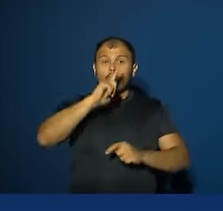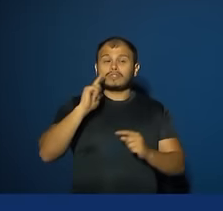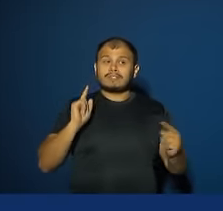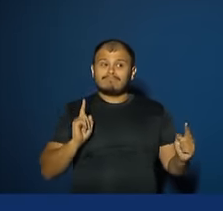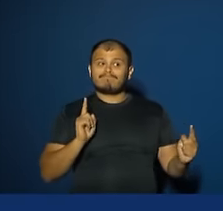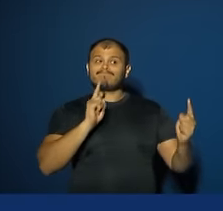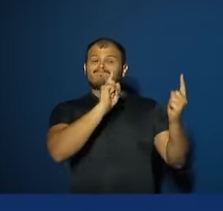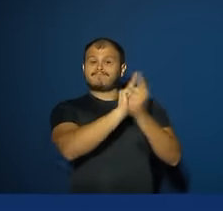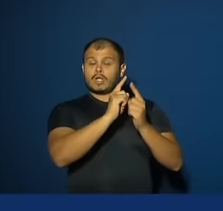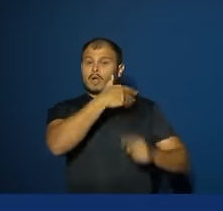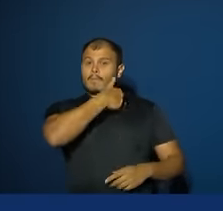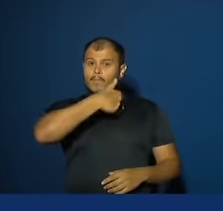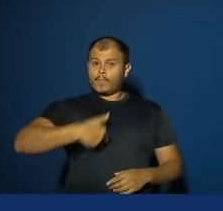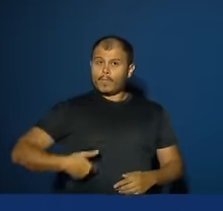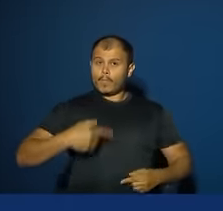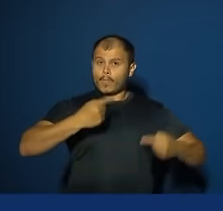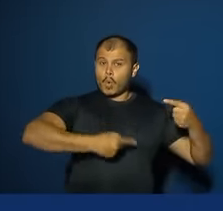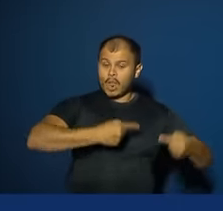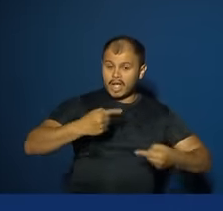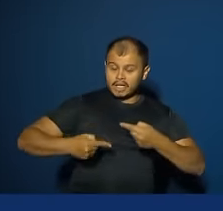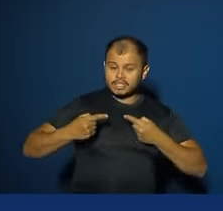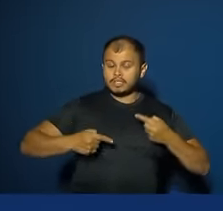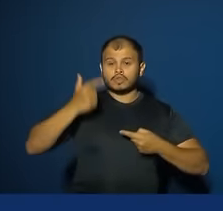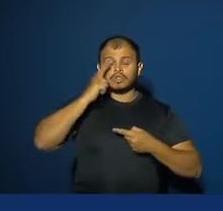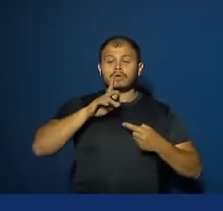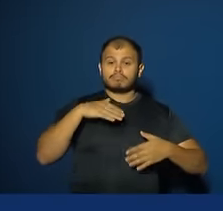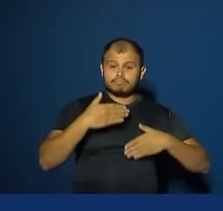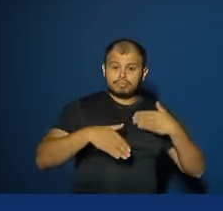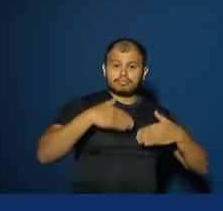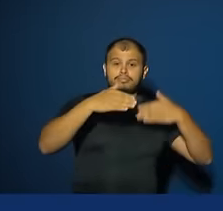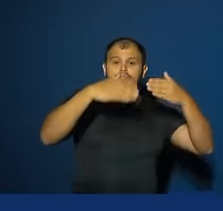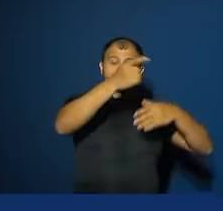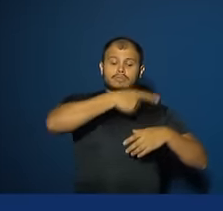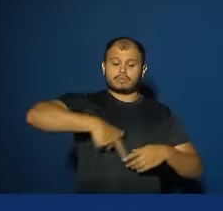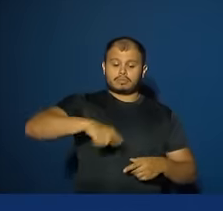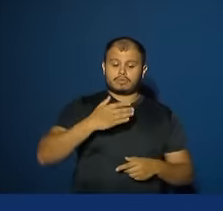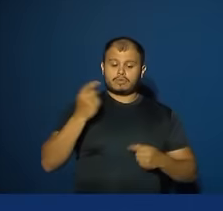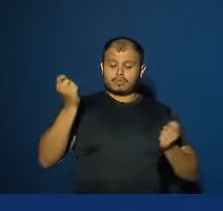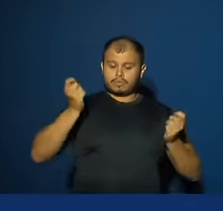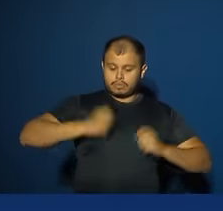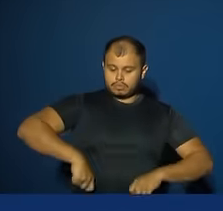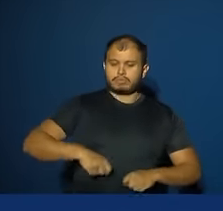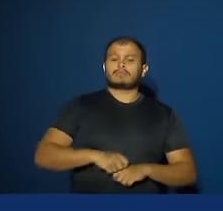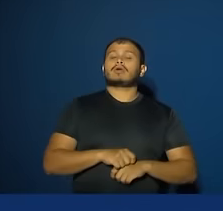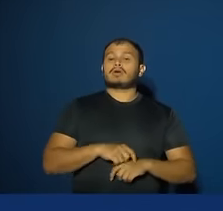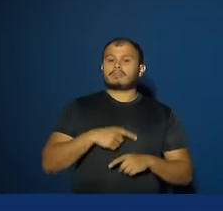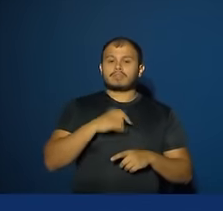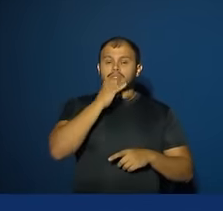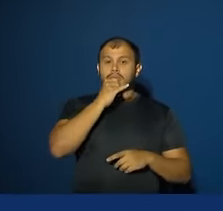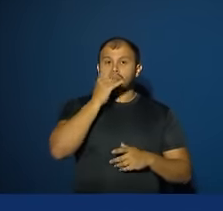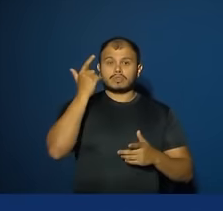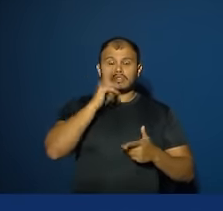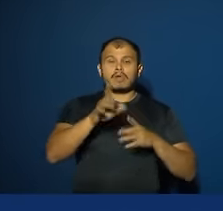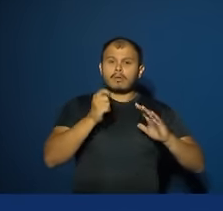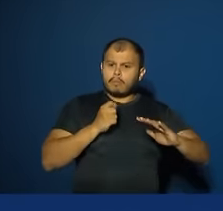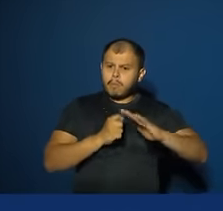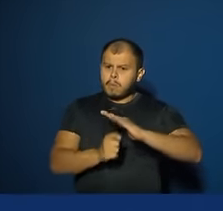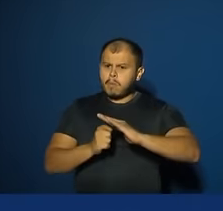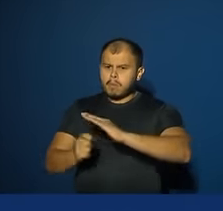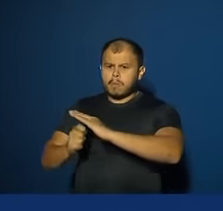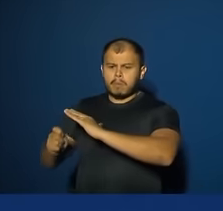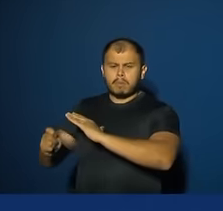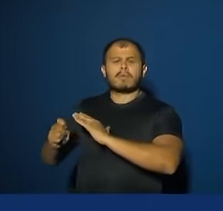exemplo a gente evoluir na nossa credibilidade fiduciária por exemplo o país se tornando investment grade Vai ter